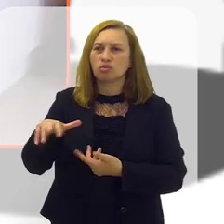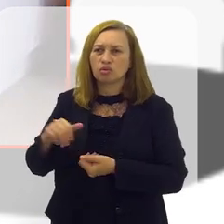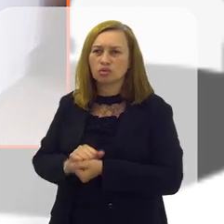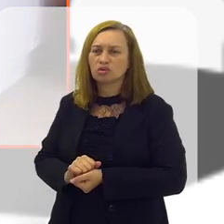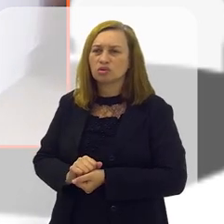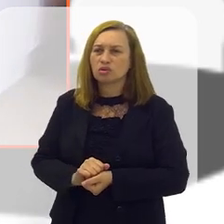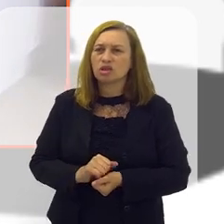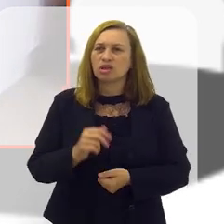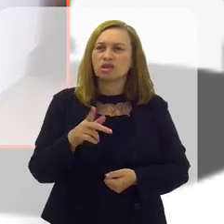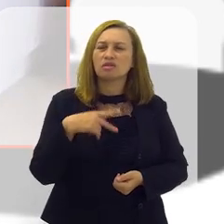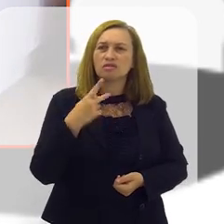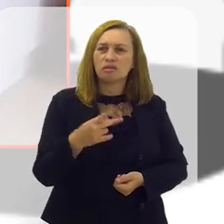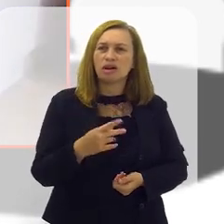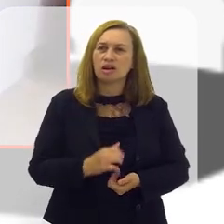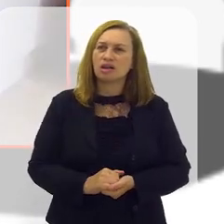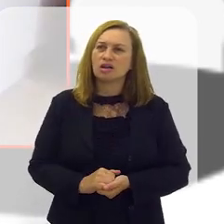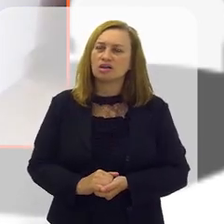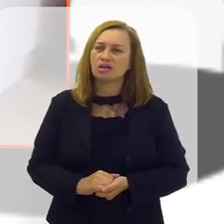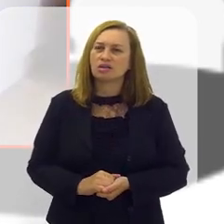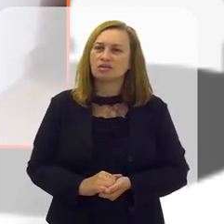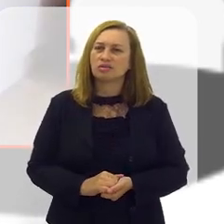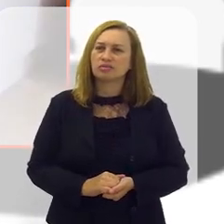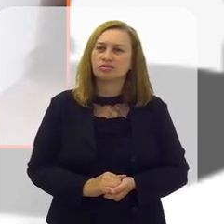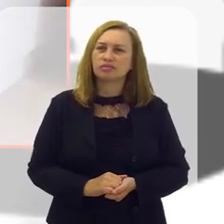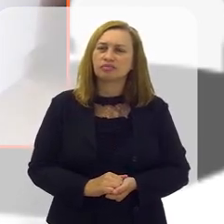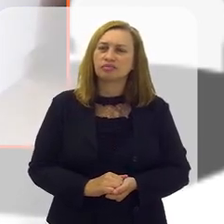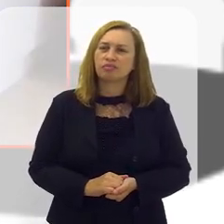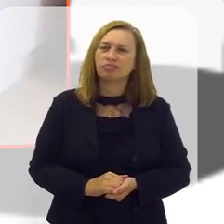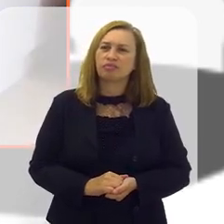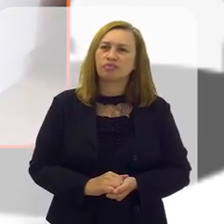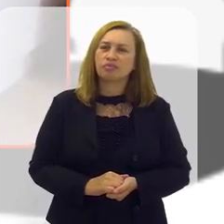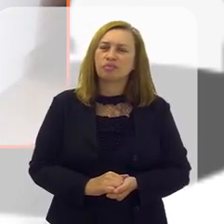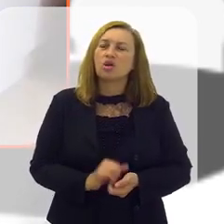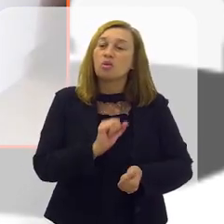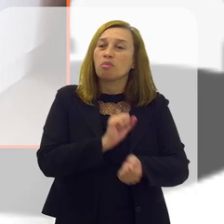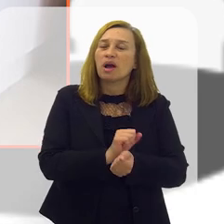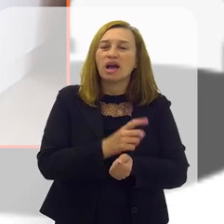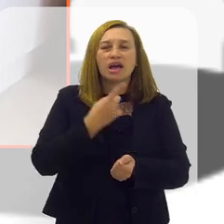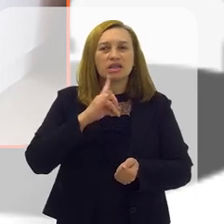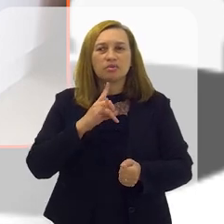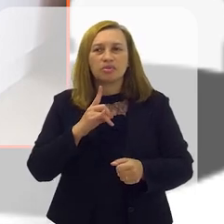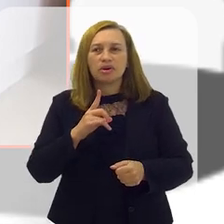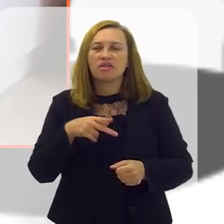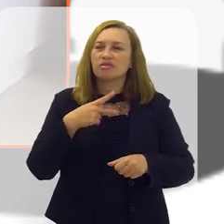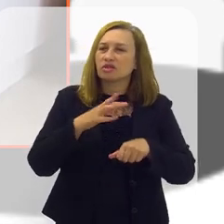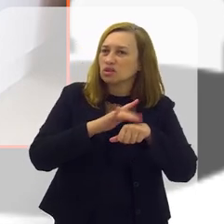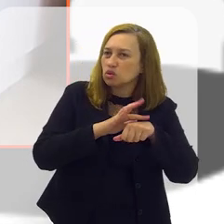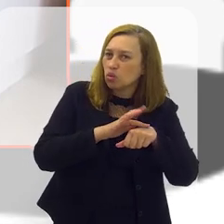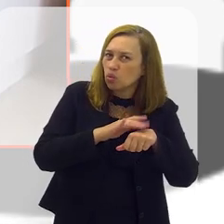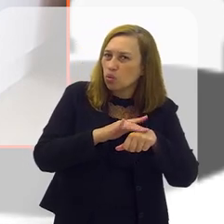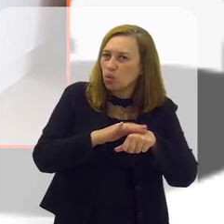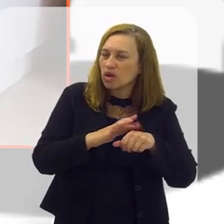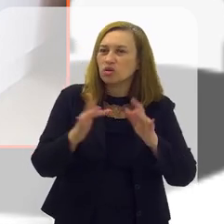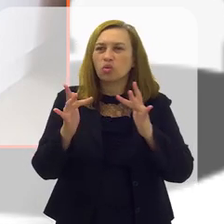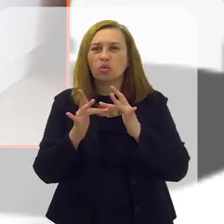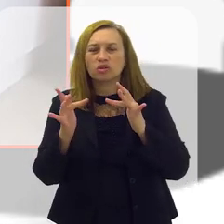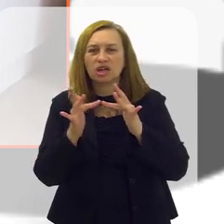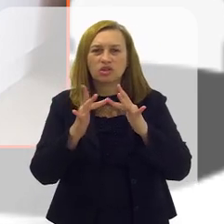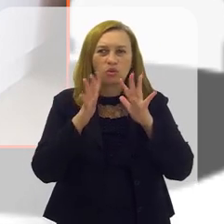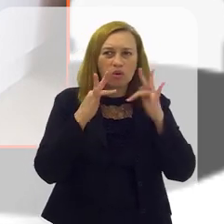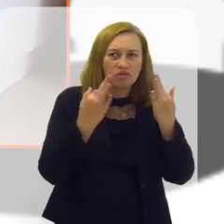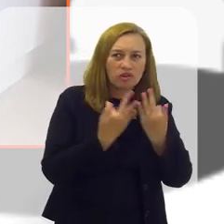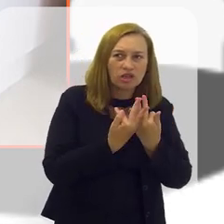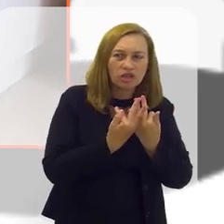mundo. Ele fala sobre a recuperação, sobre a doença, sobre o contato